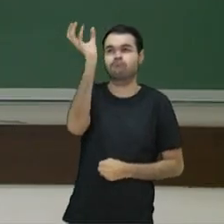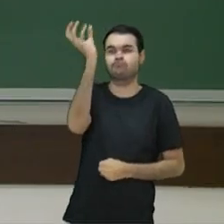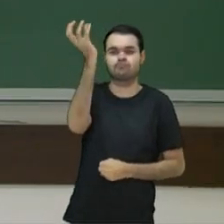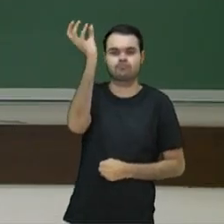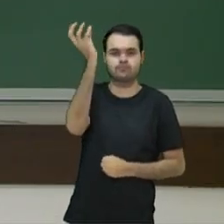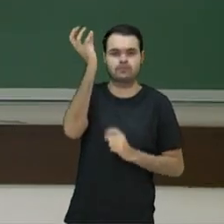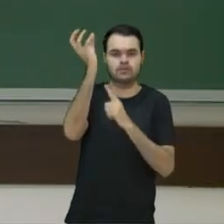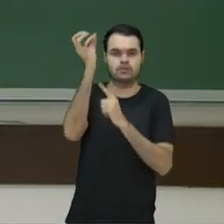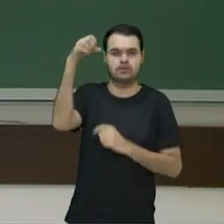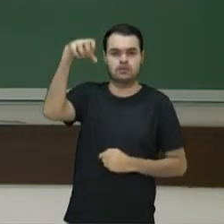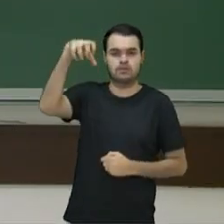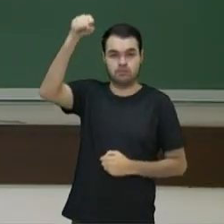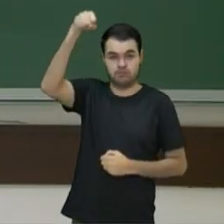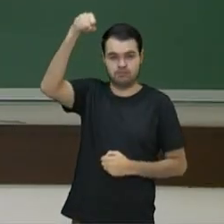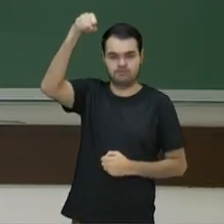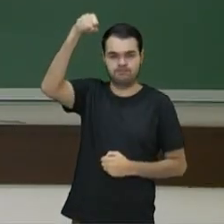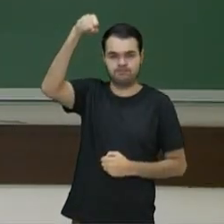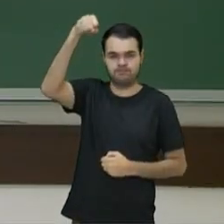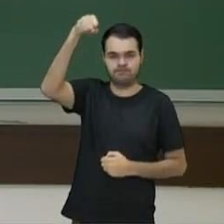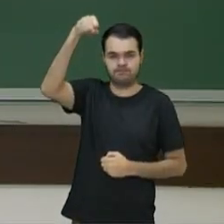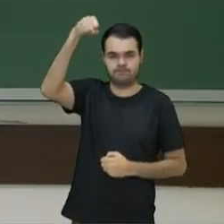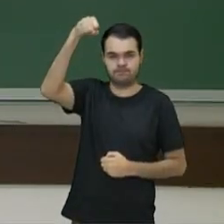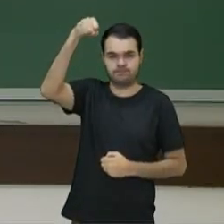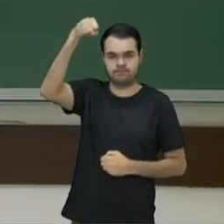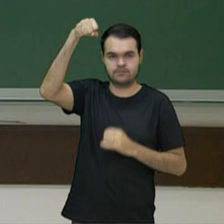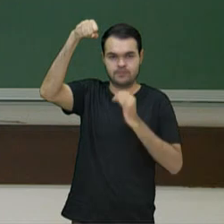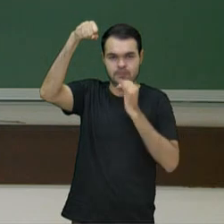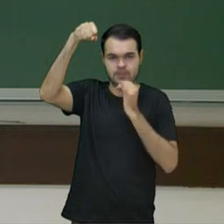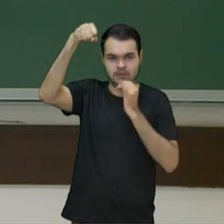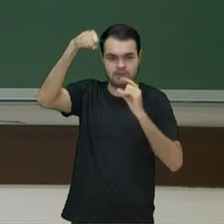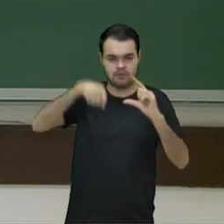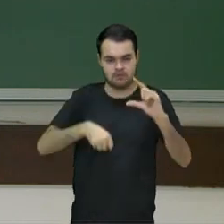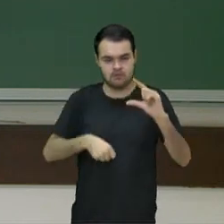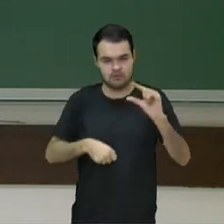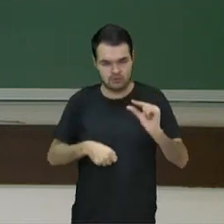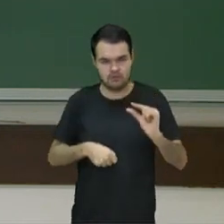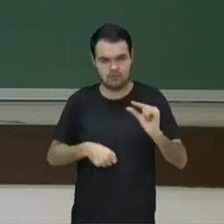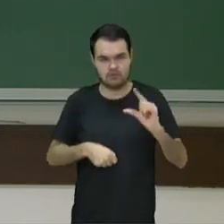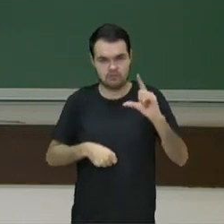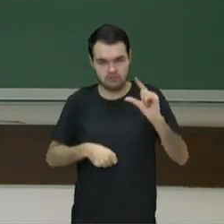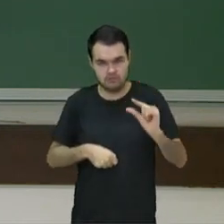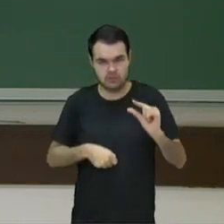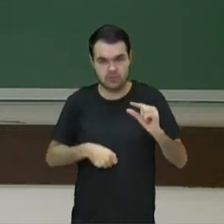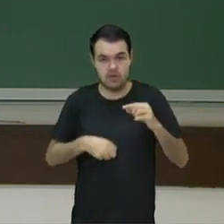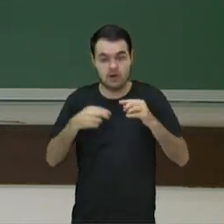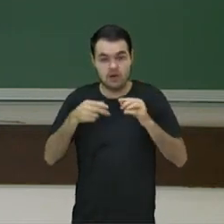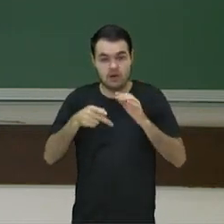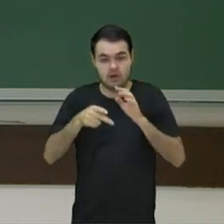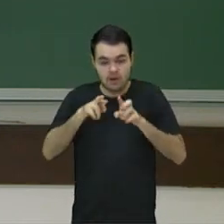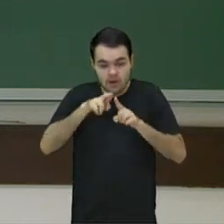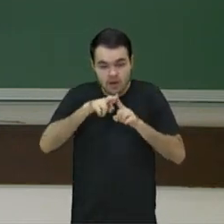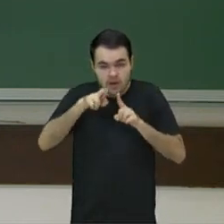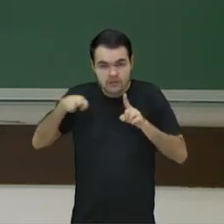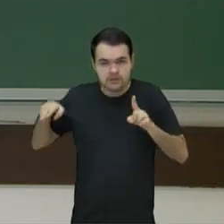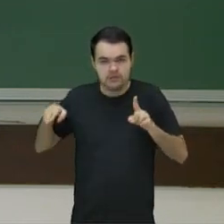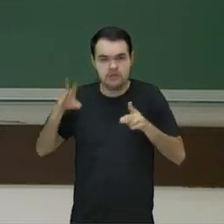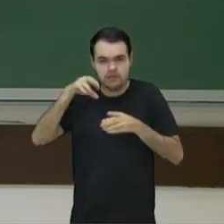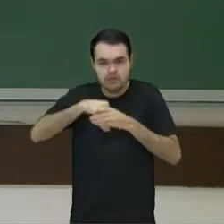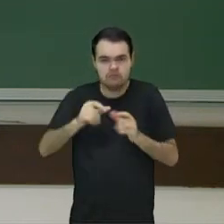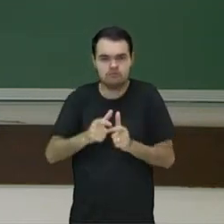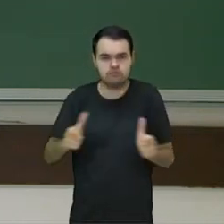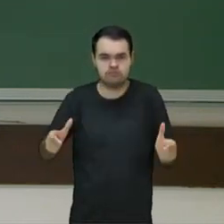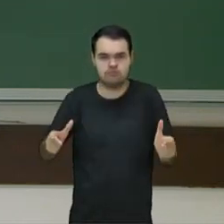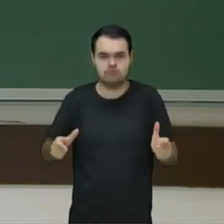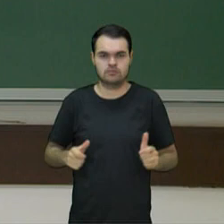está desligada, diminui a sua resistência no circuito. E uma lâmpada, quando